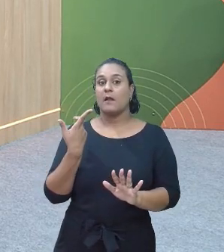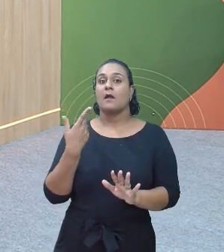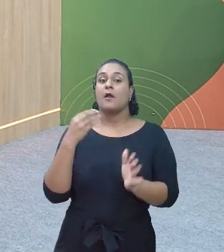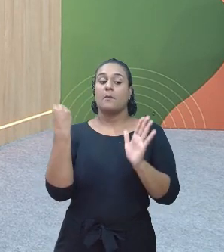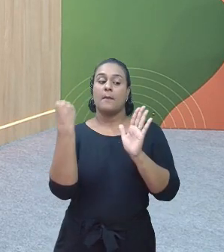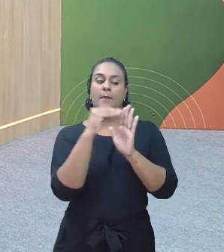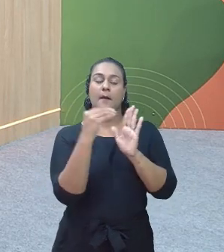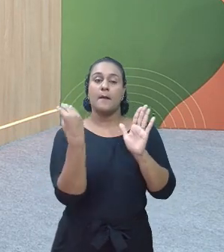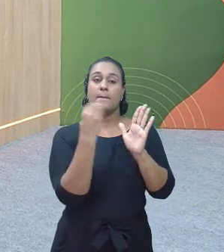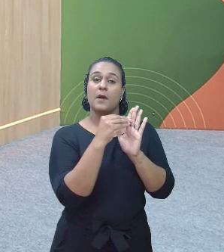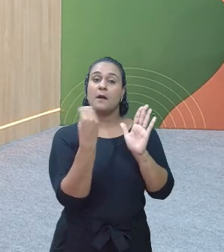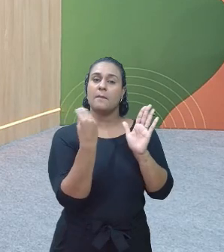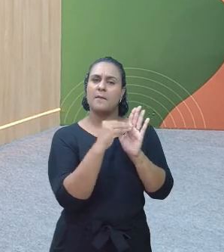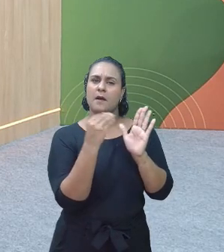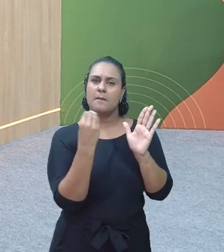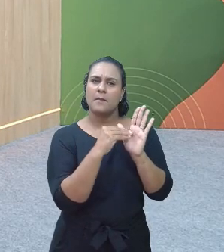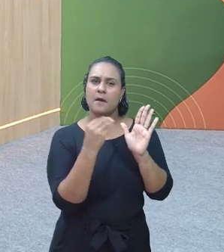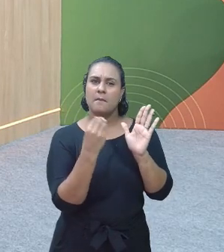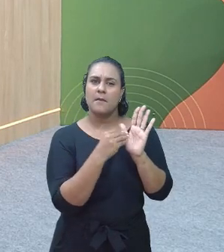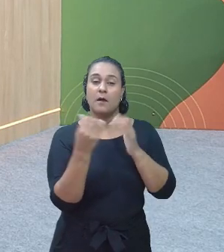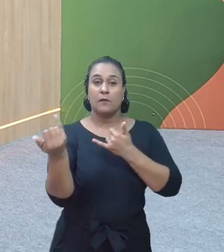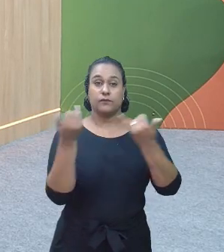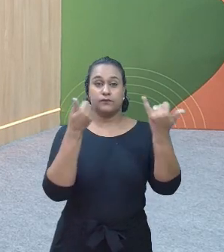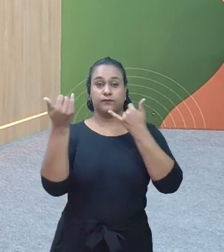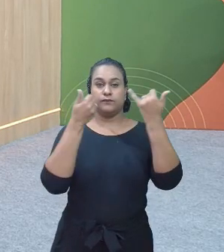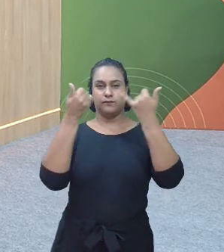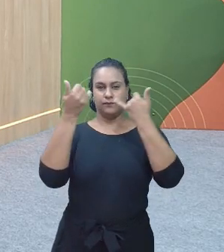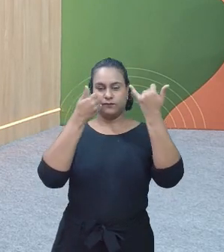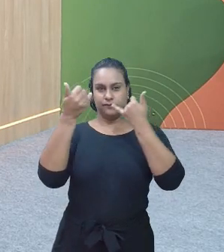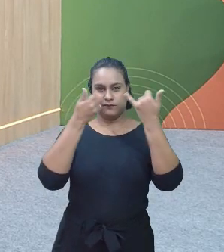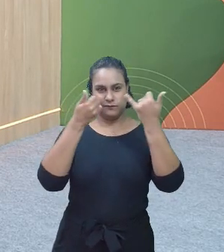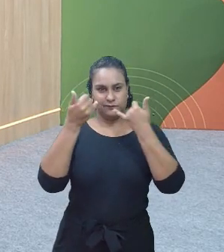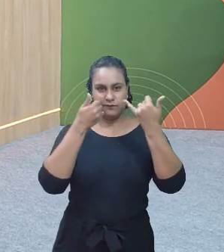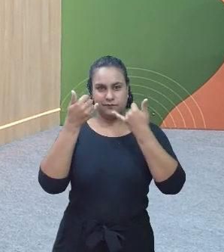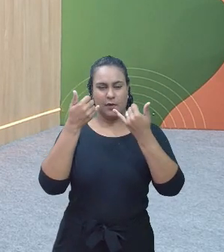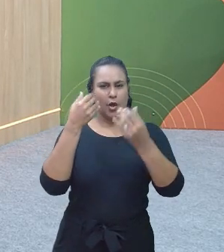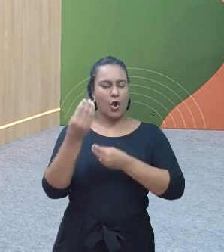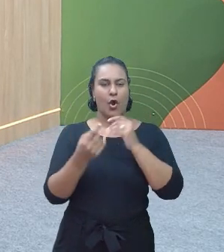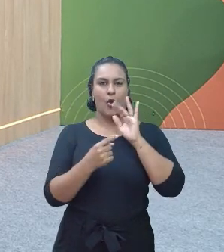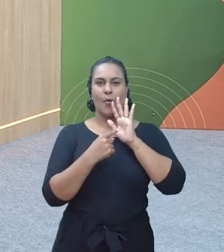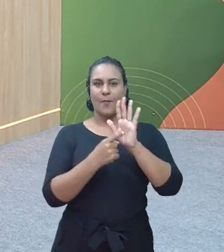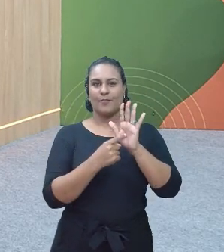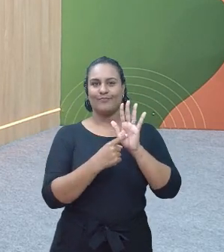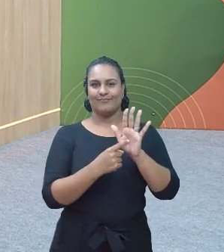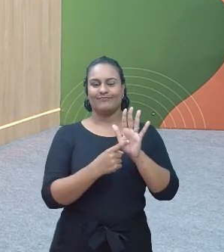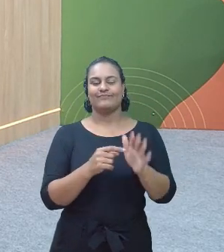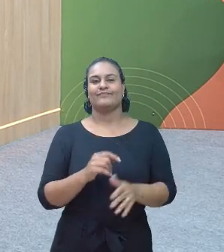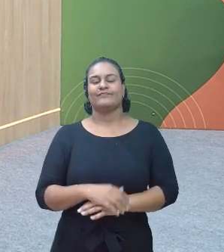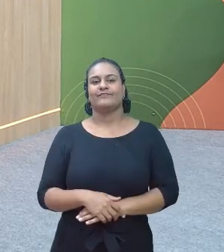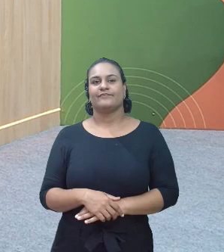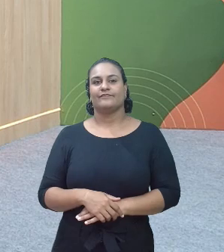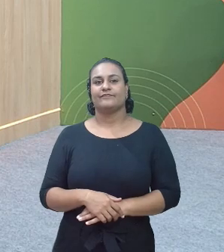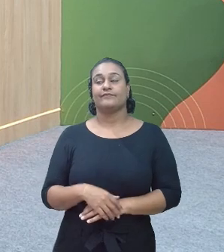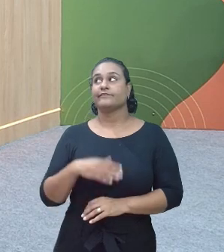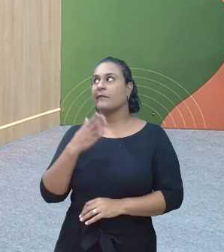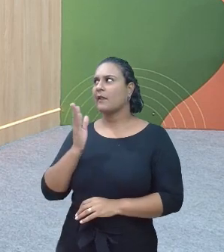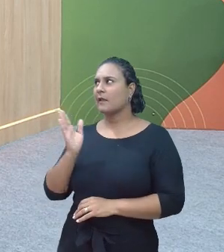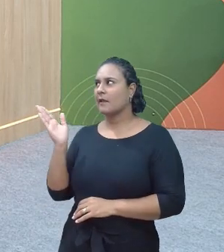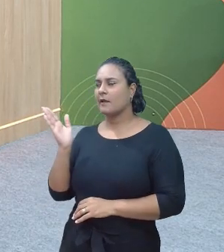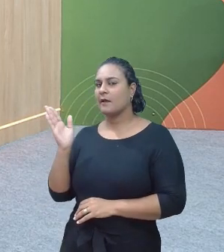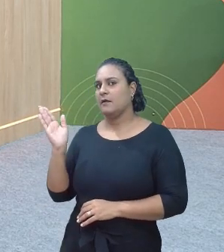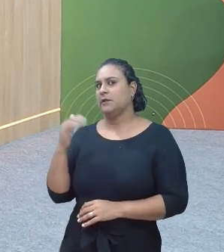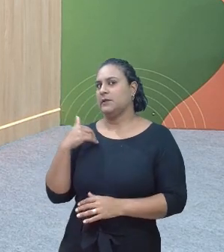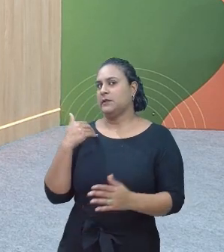nosso gráfico mais informações, mais maneiras de expor essa informação. Essa ideia de que a